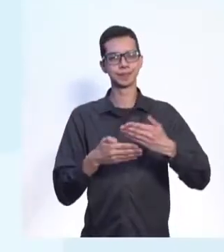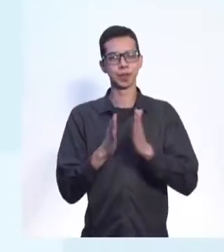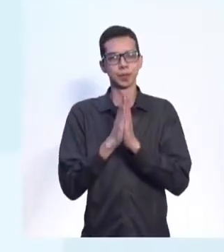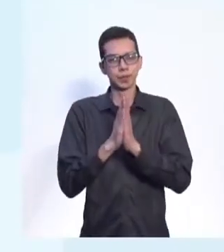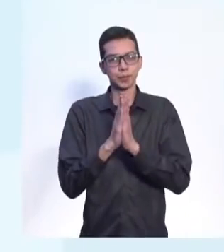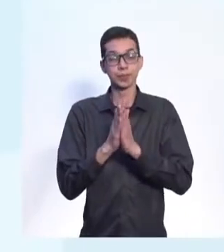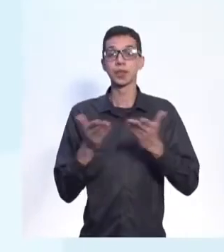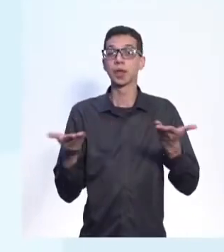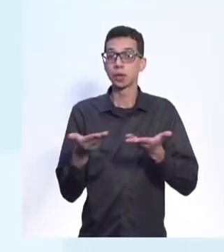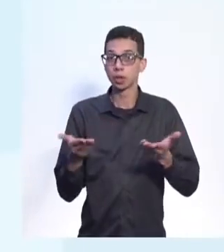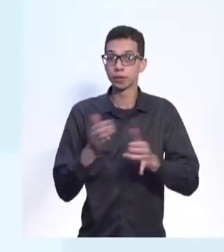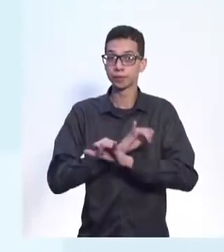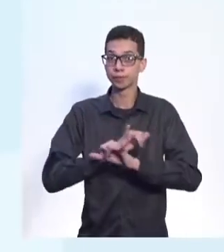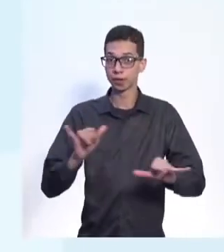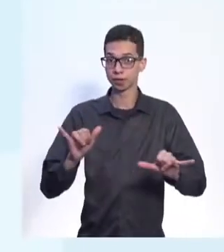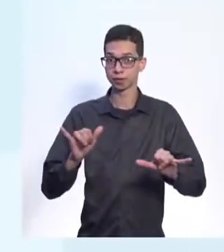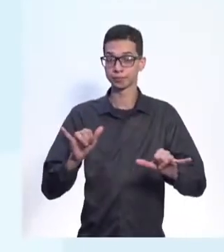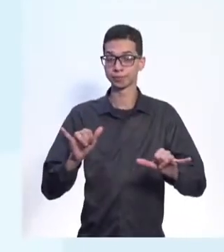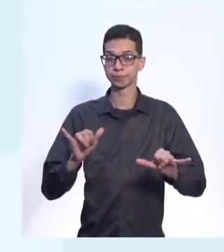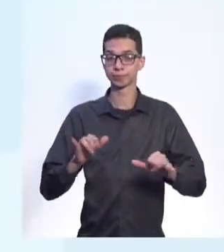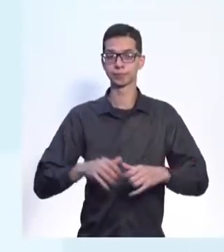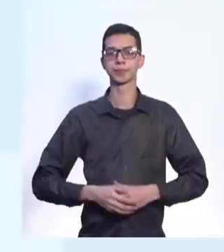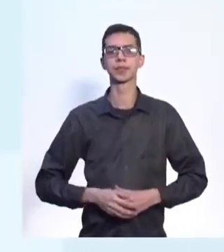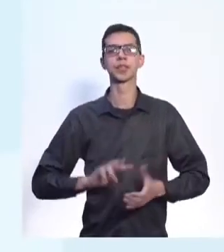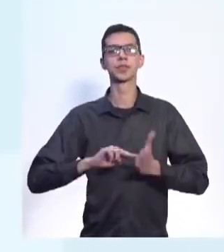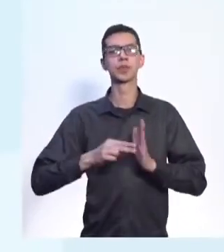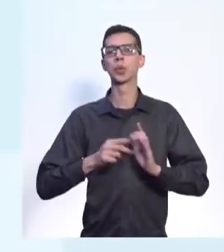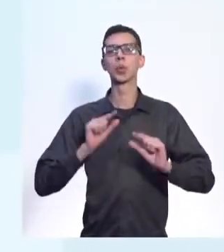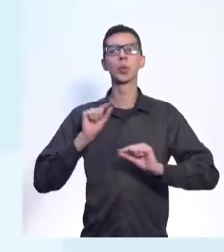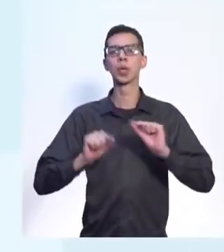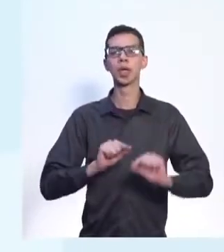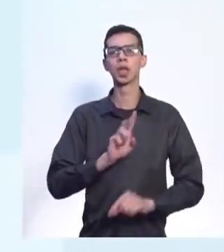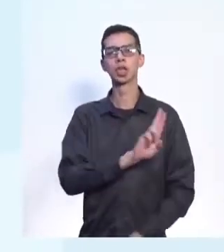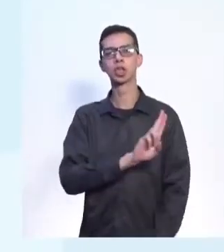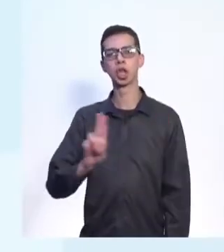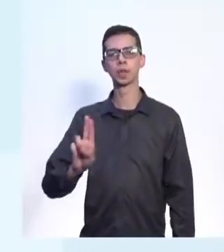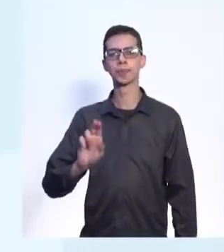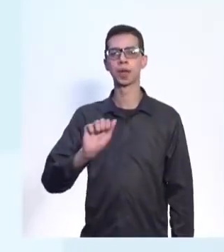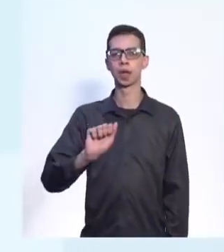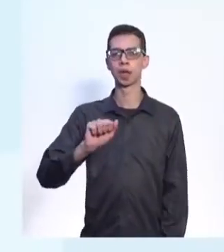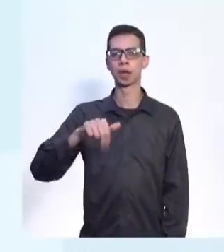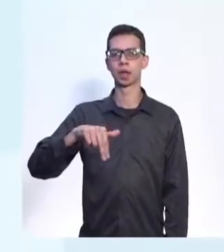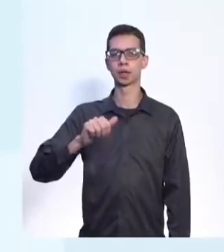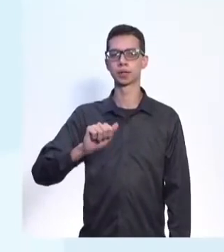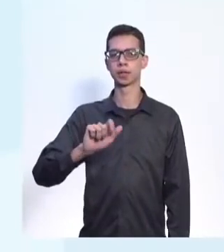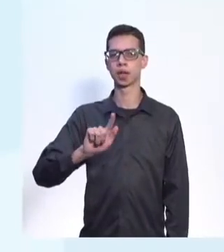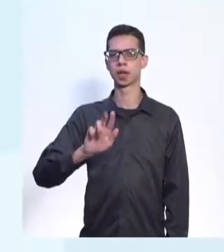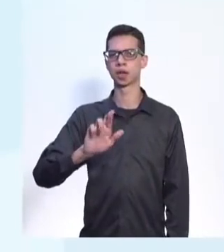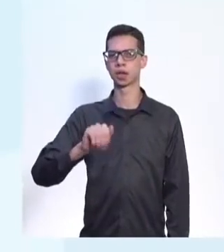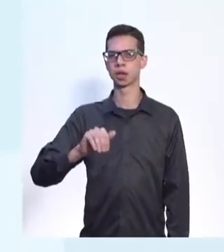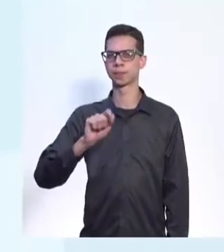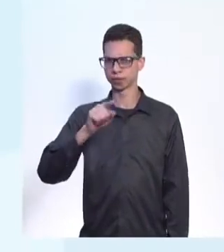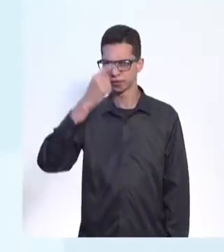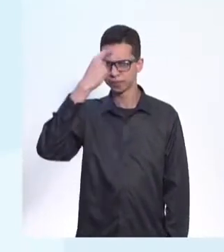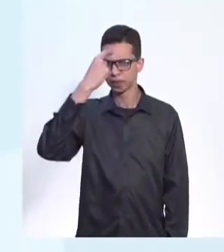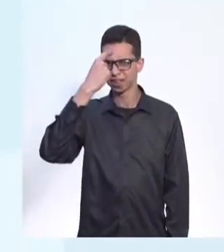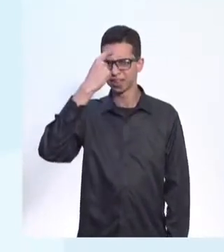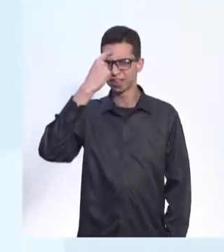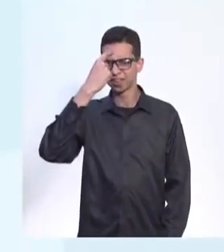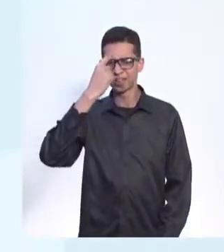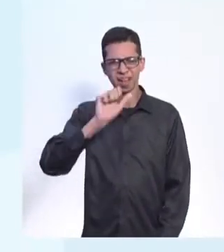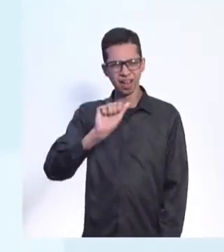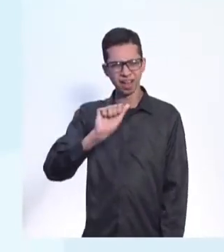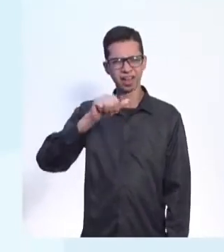para vocês o que é um anagrama. Aí você fala assim, anagrama? Que nome